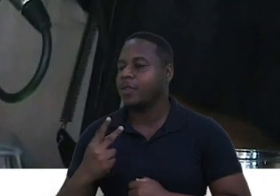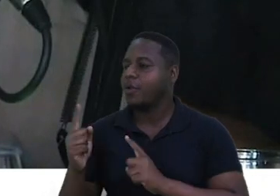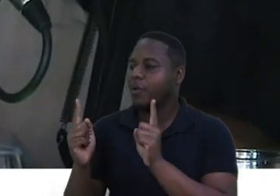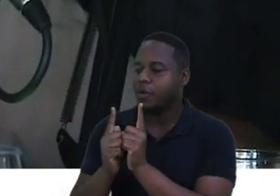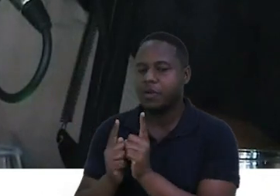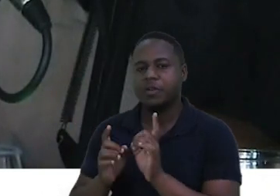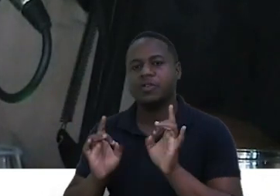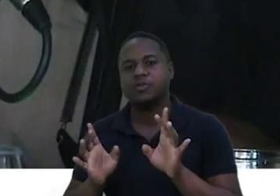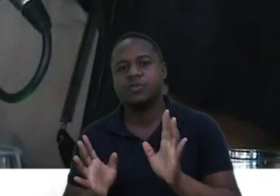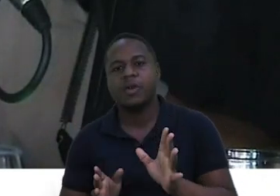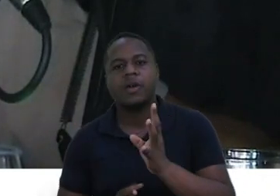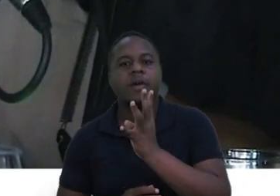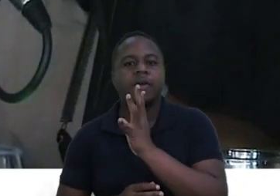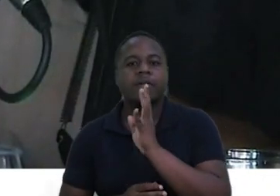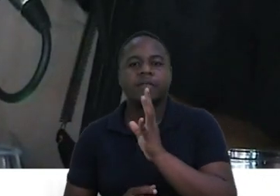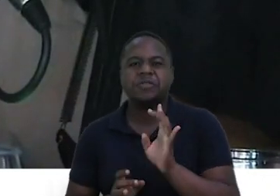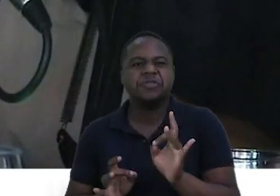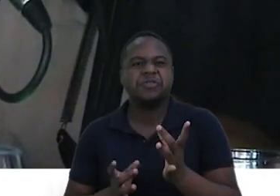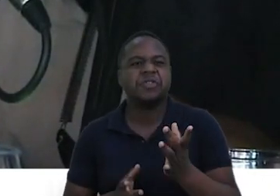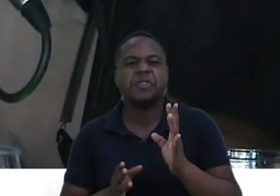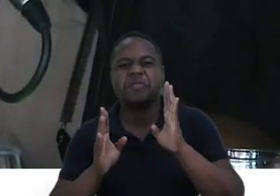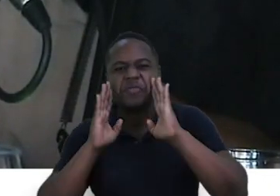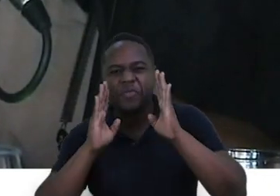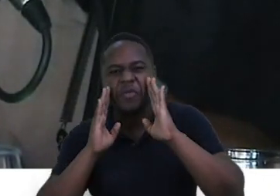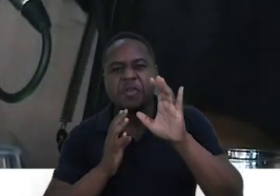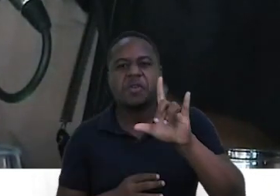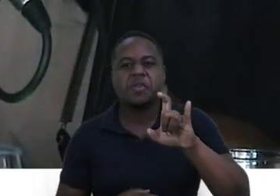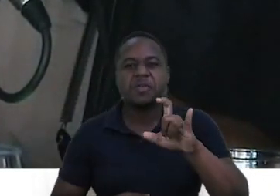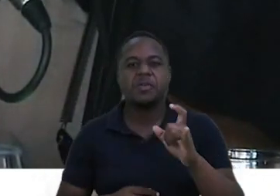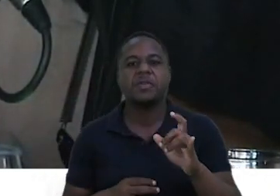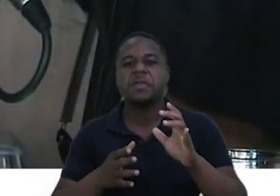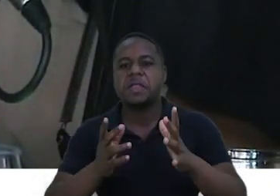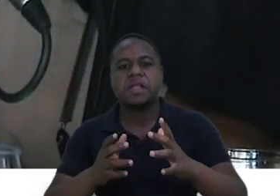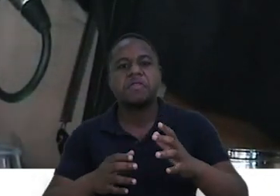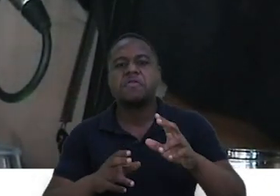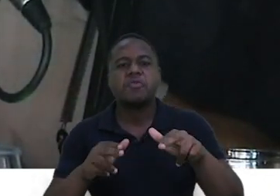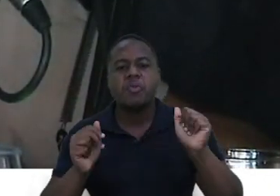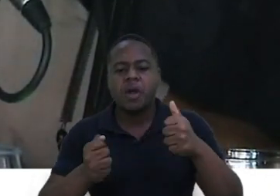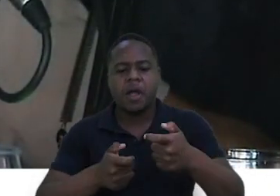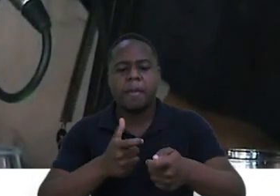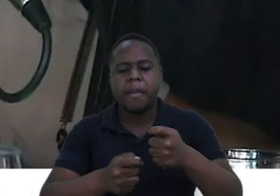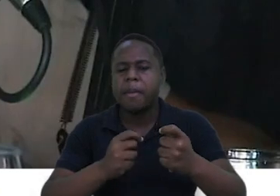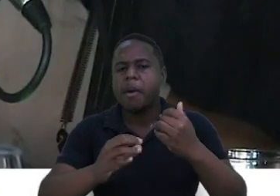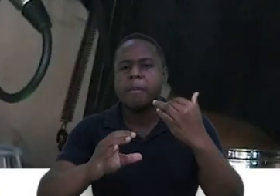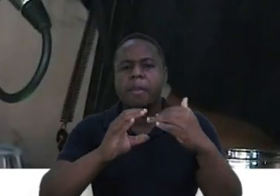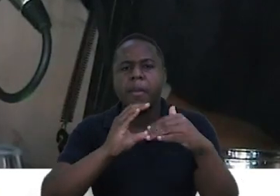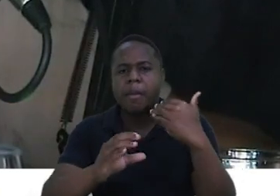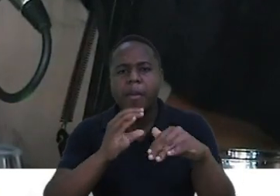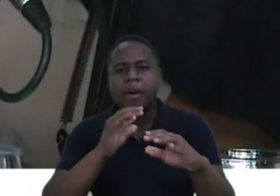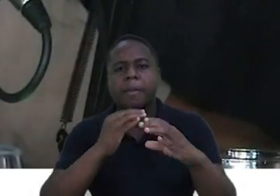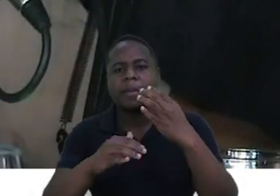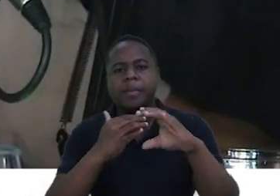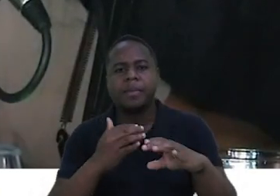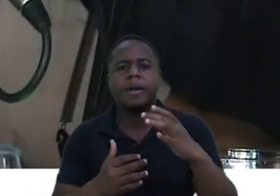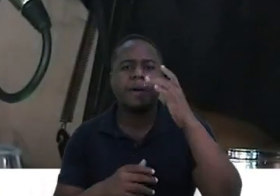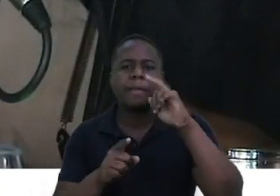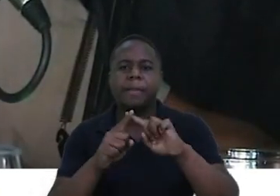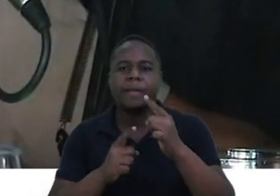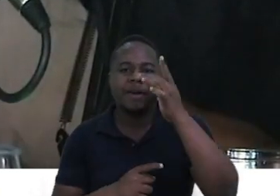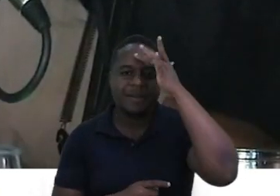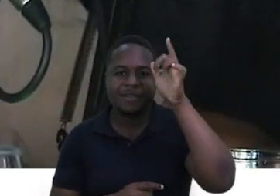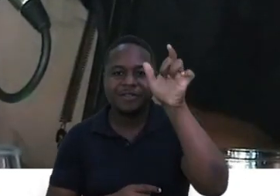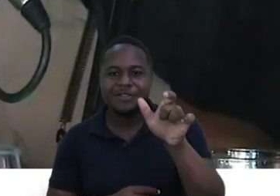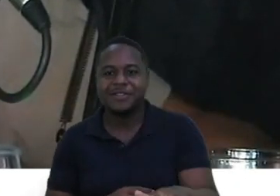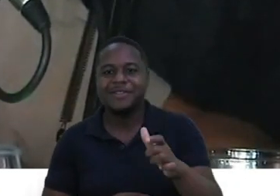conhecia, assim, mais por rede social. Nunca tinha trocado muito. Mas já sabia quem era.